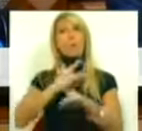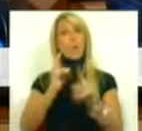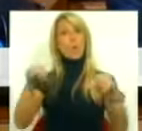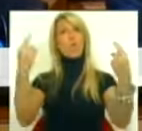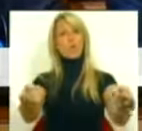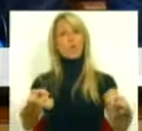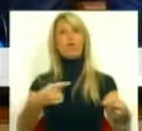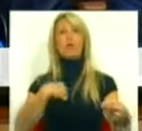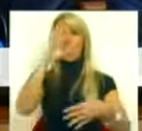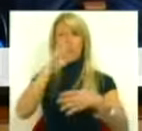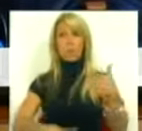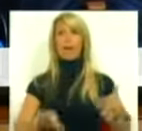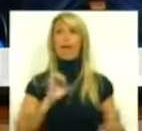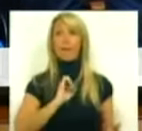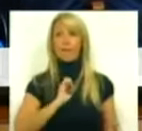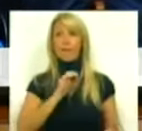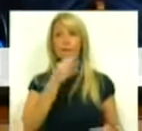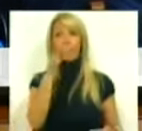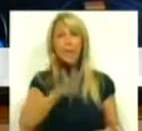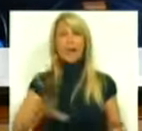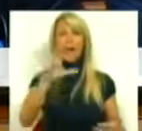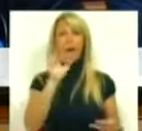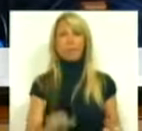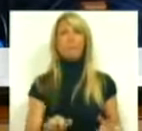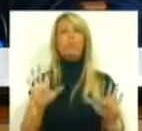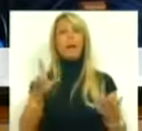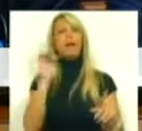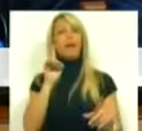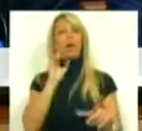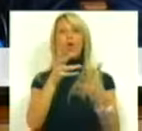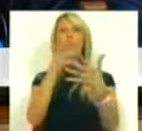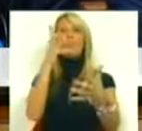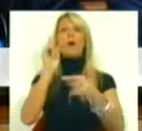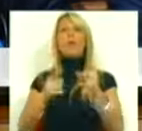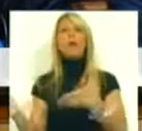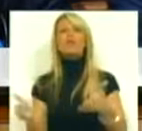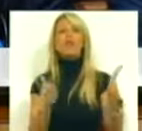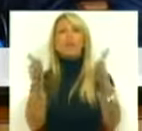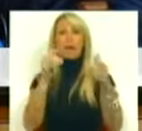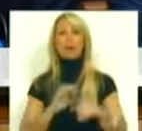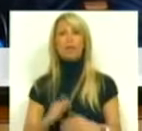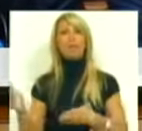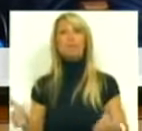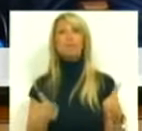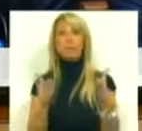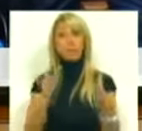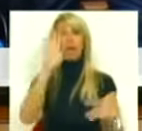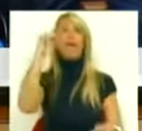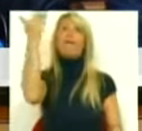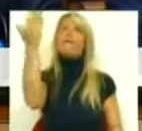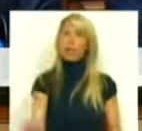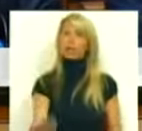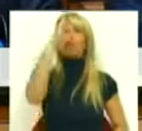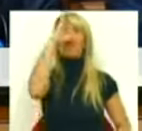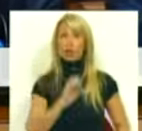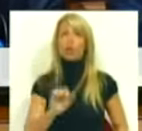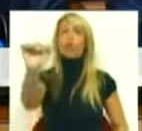irá falar nesse domínio. Mas é importante sublinhá-lo naquilo que é a estratégia. E a estratégia, Vossas Excelências, este